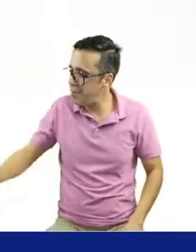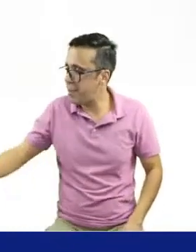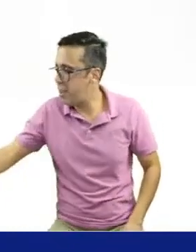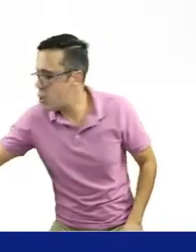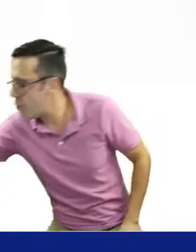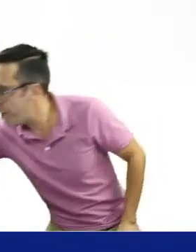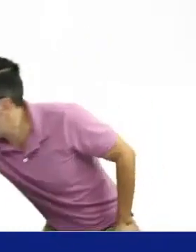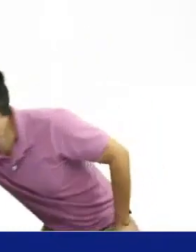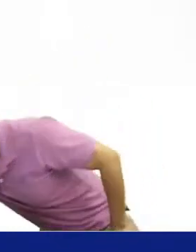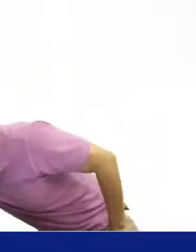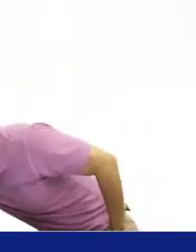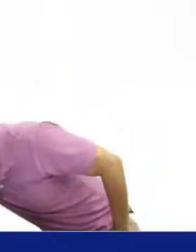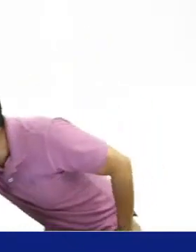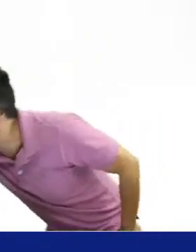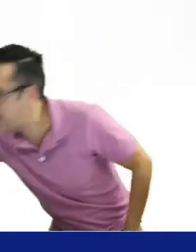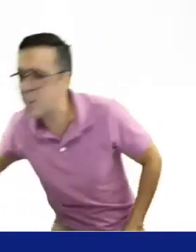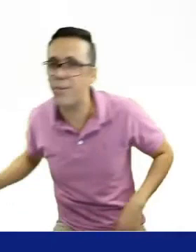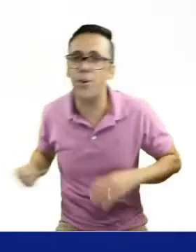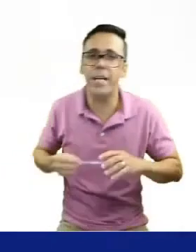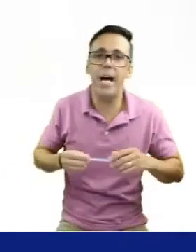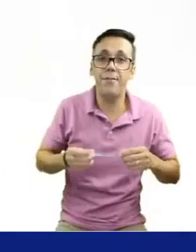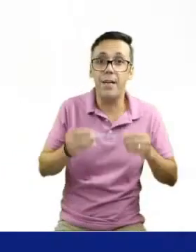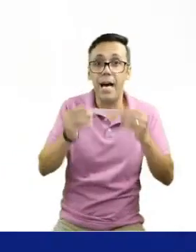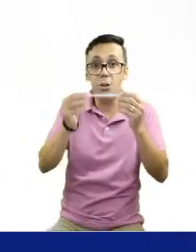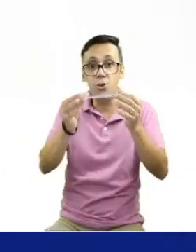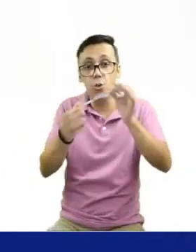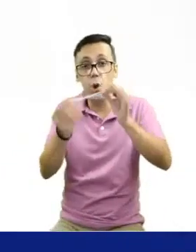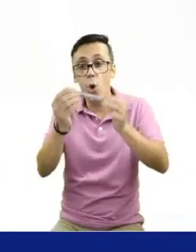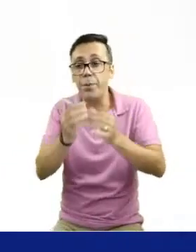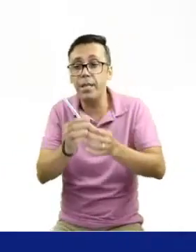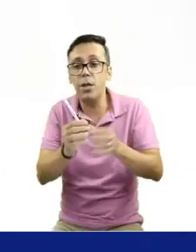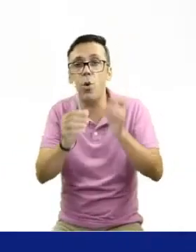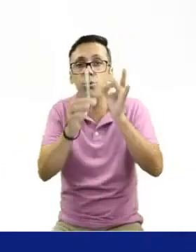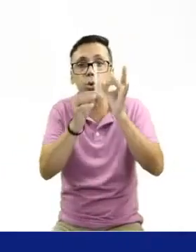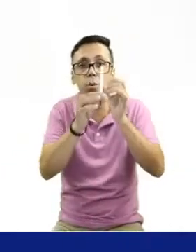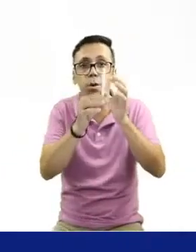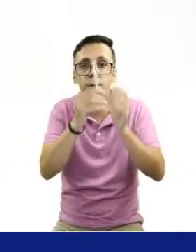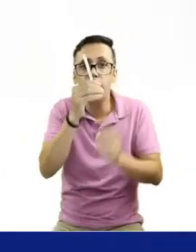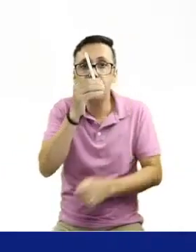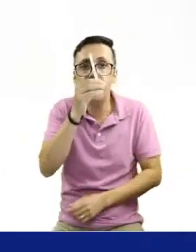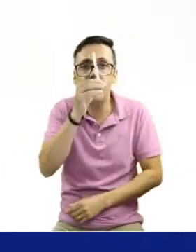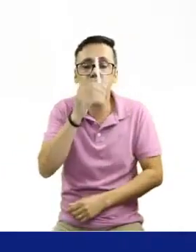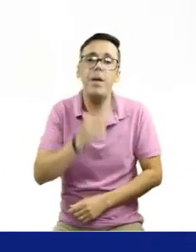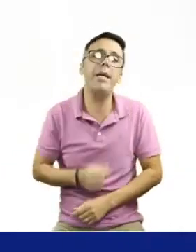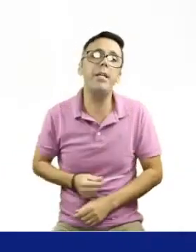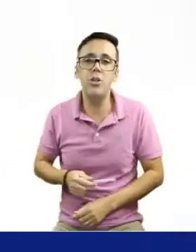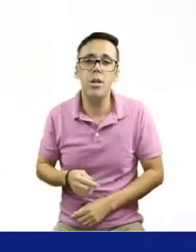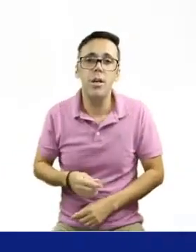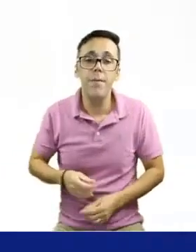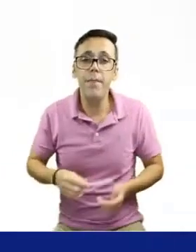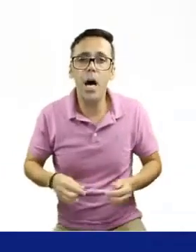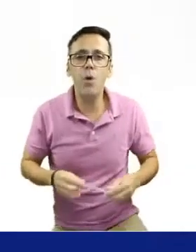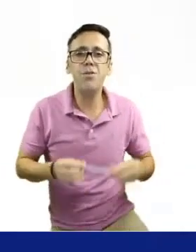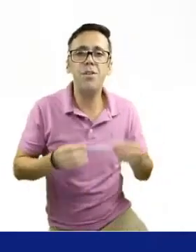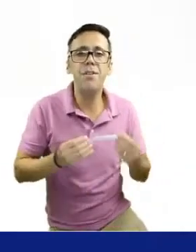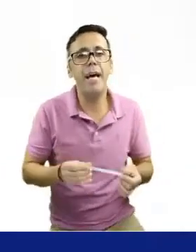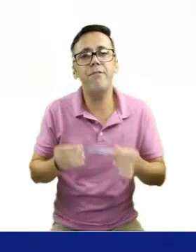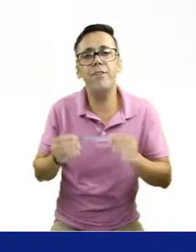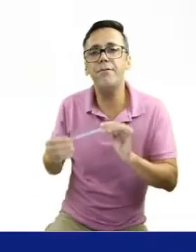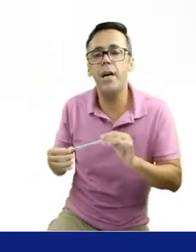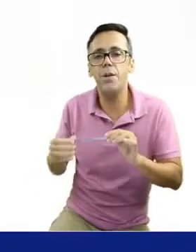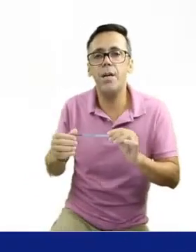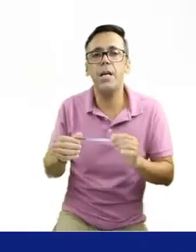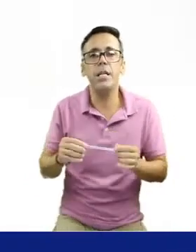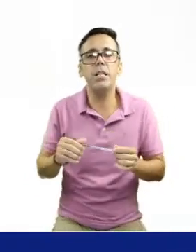esferográfica deixa eu pegar aqui caneta esferográfica azul Oi preta com tubo transparente não